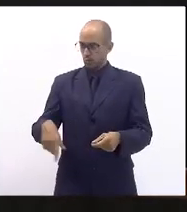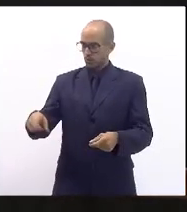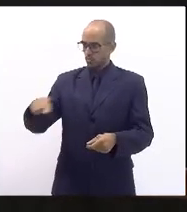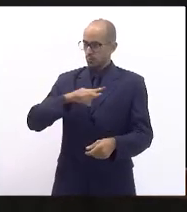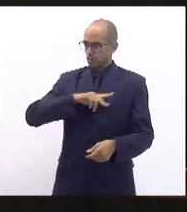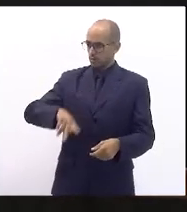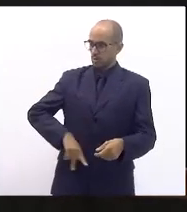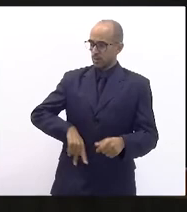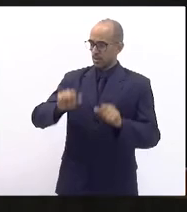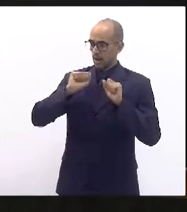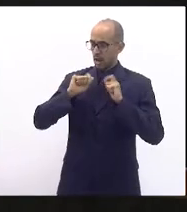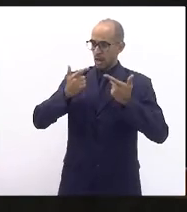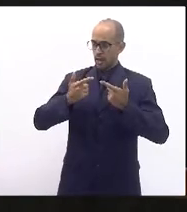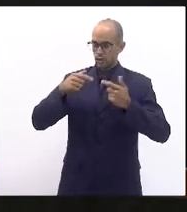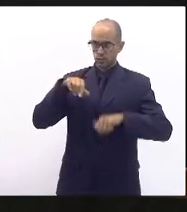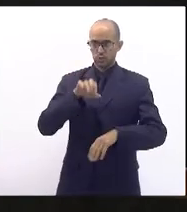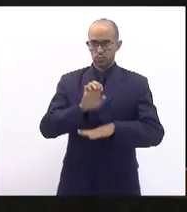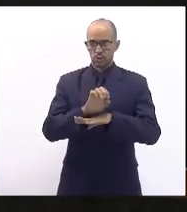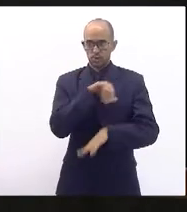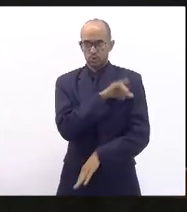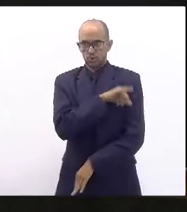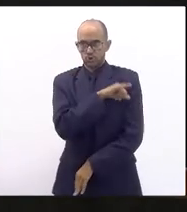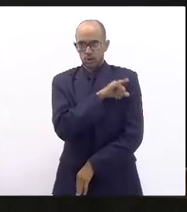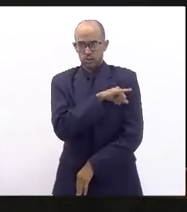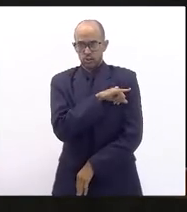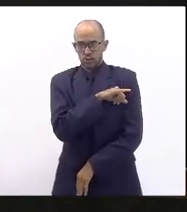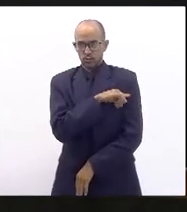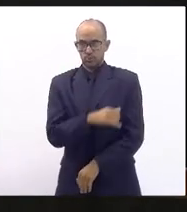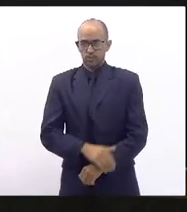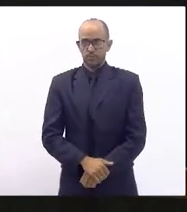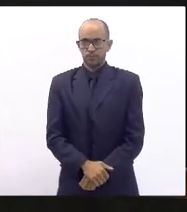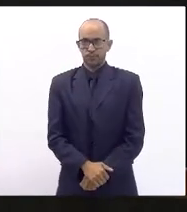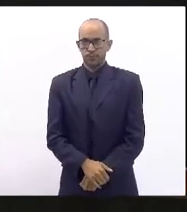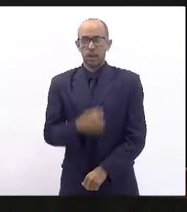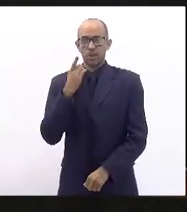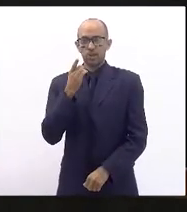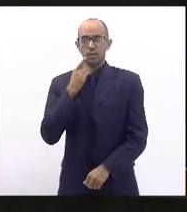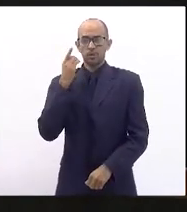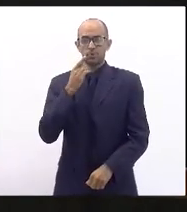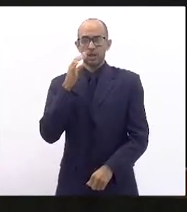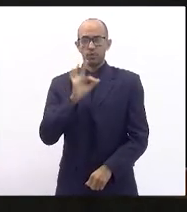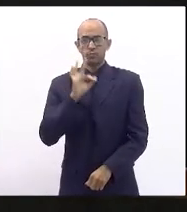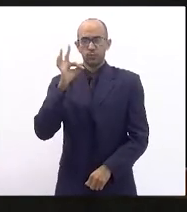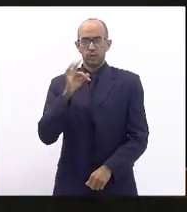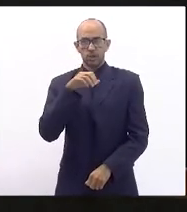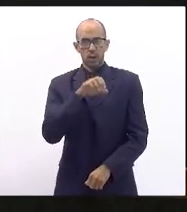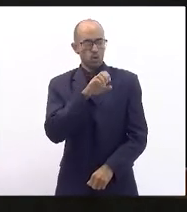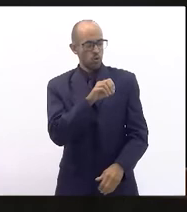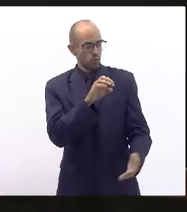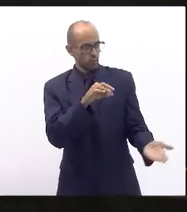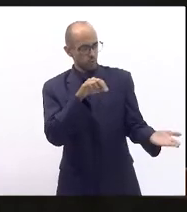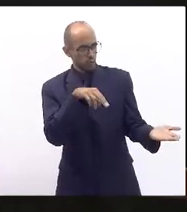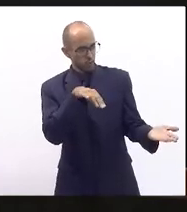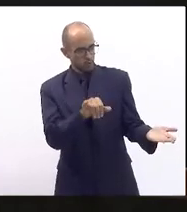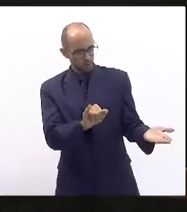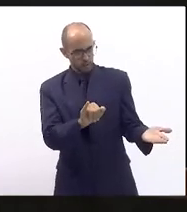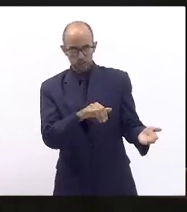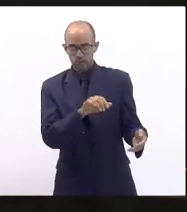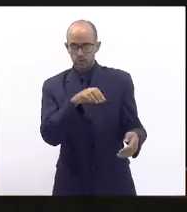Legislativa do Estado do Rio de Janeiro E o tempo tá de Federal Otoni de Paula